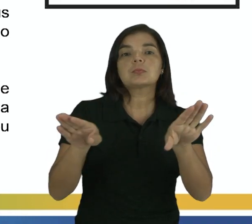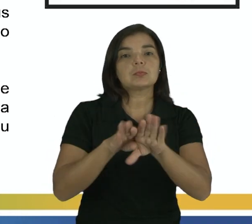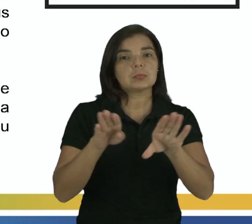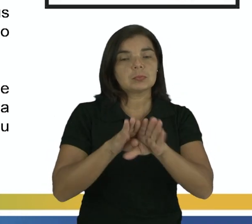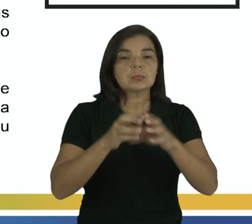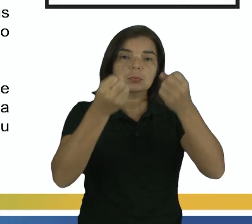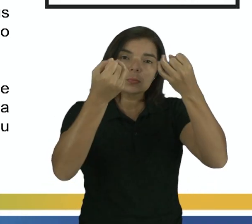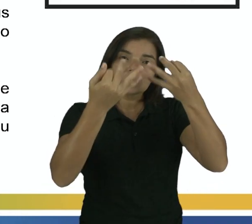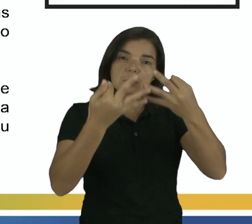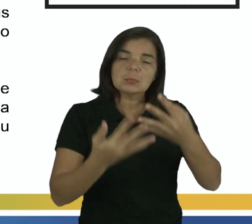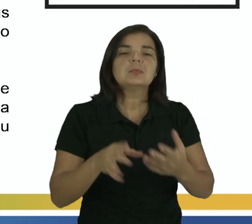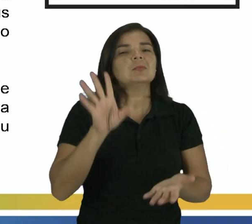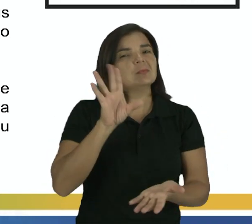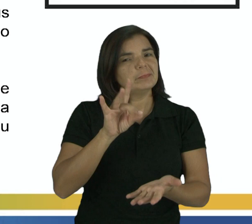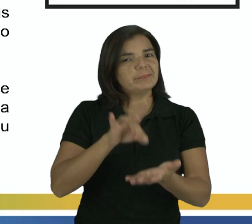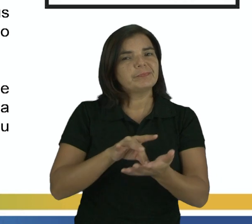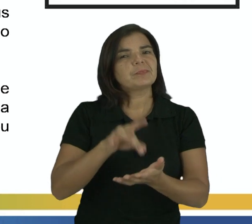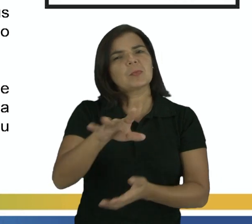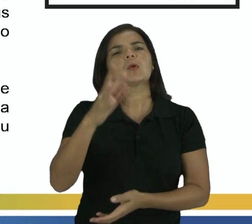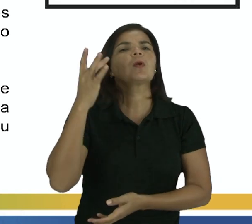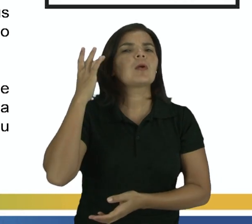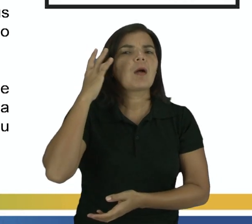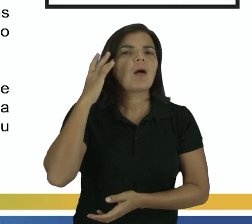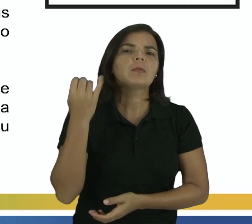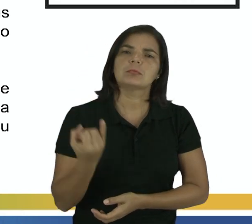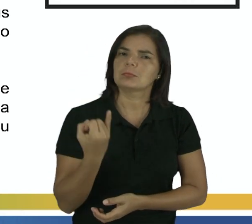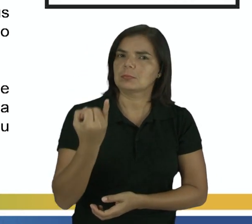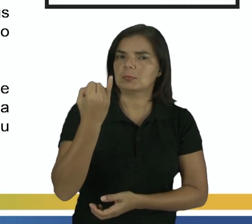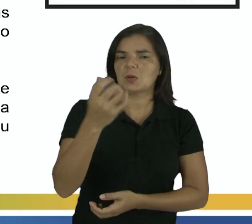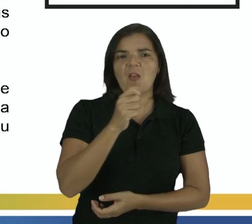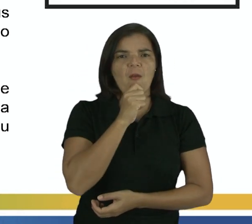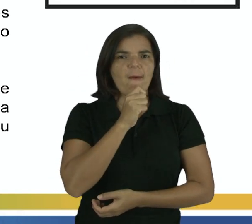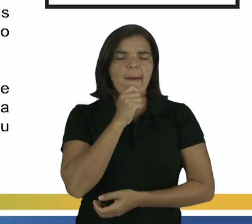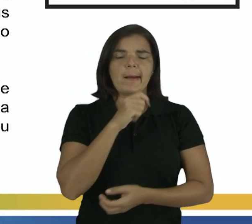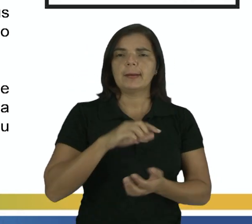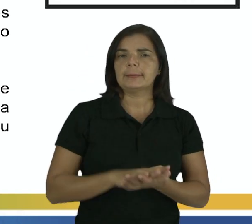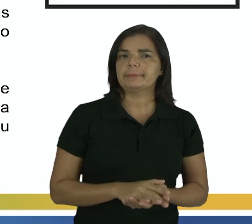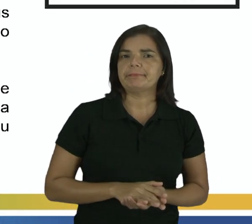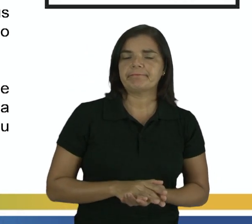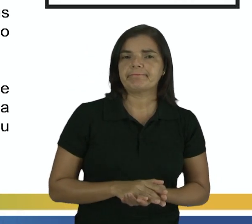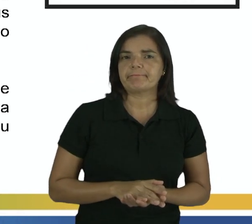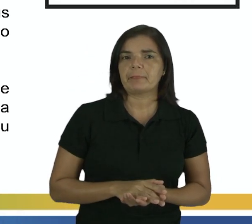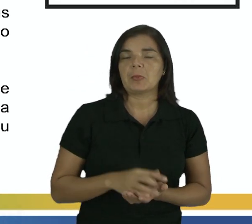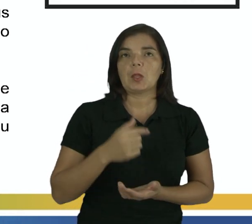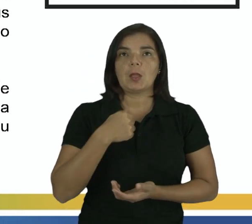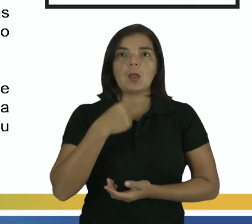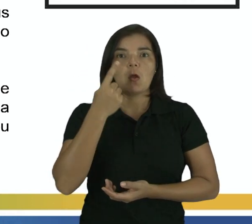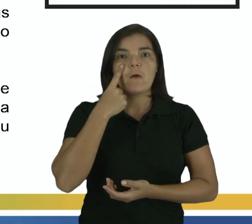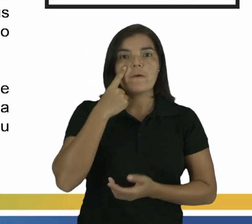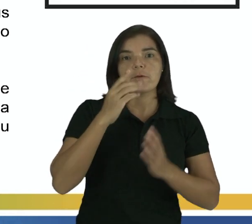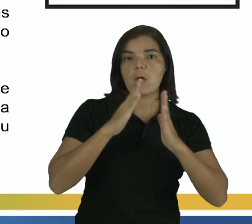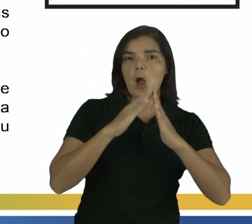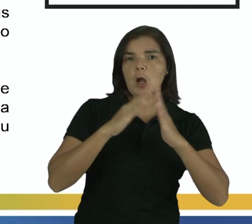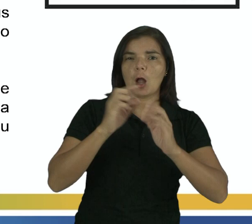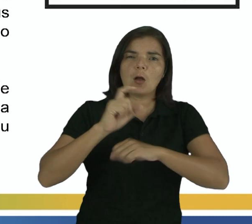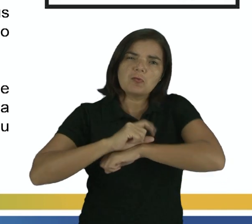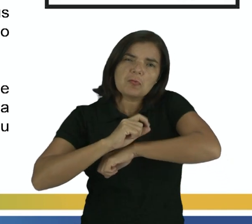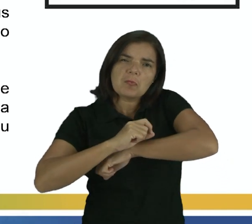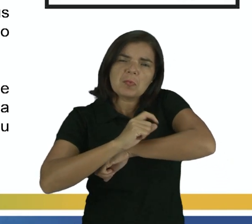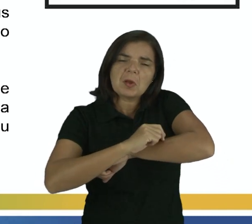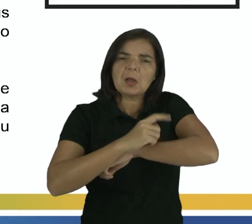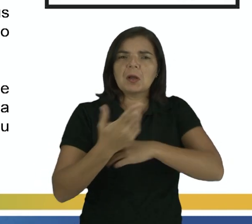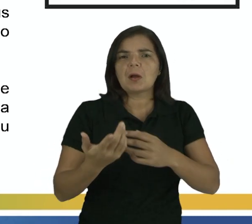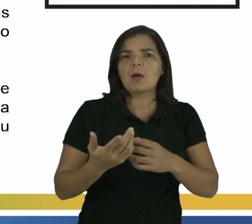que relatar realmente o que você acha importante. Não adianta você dizer assim, eu vi uma casa de formiga, mas aquela casa de